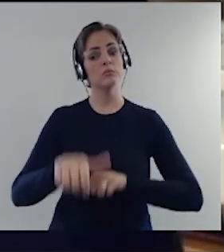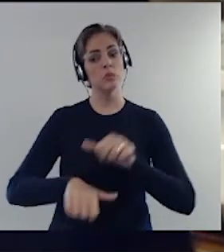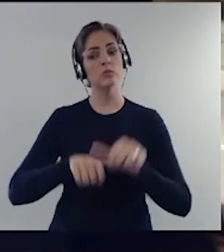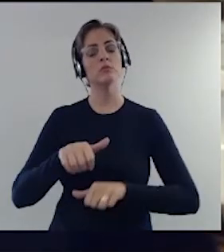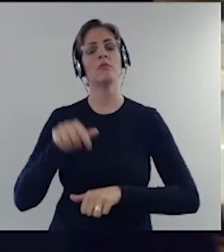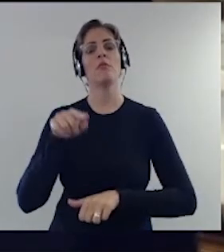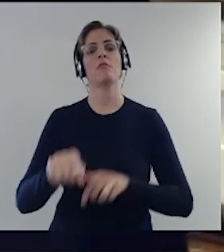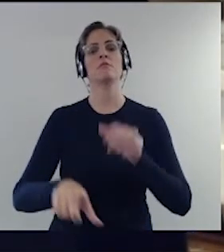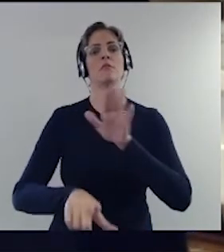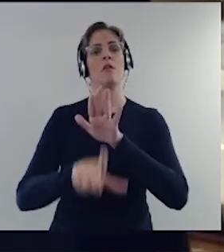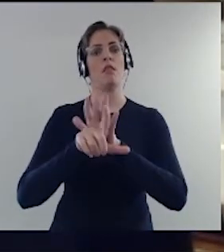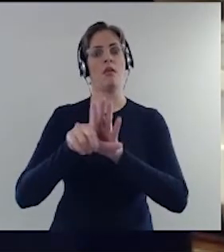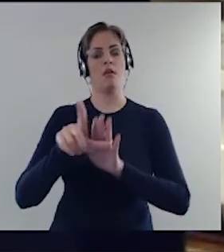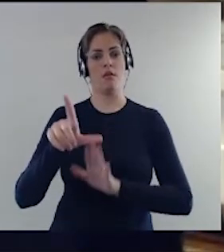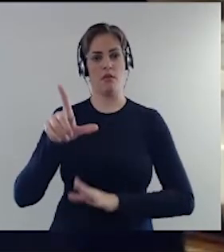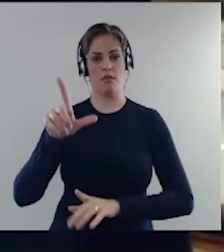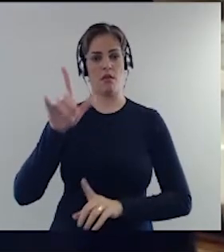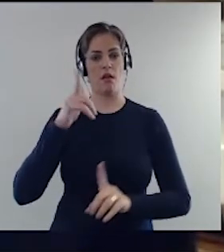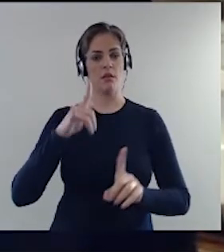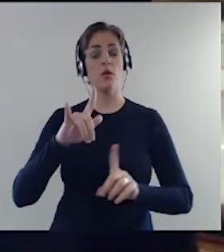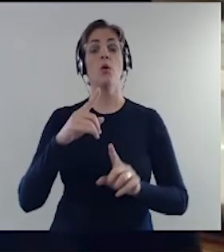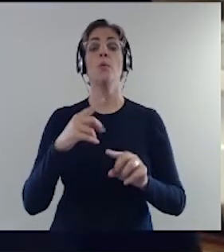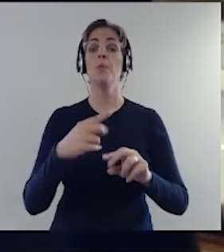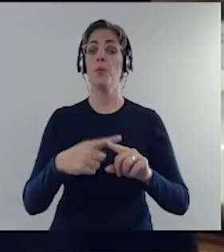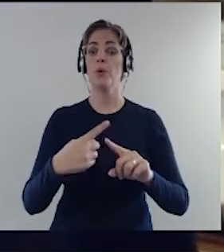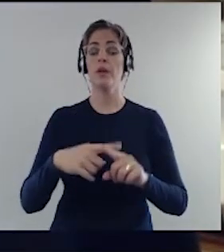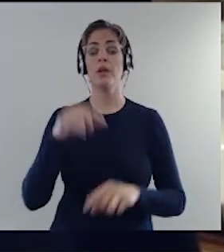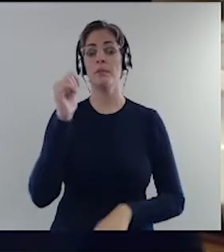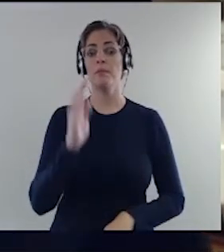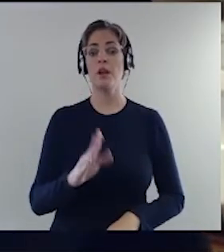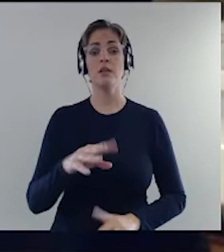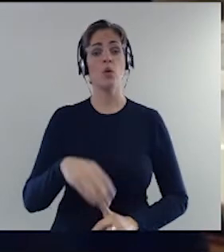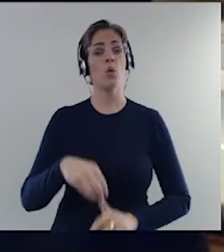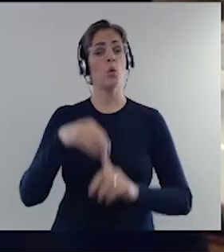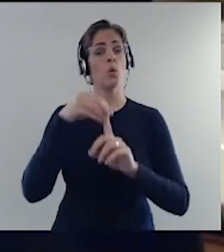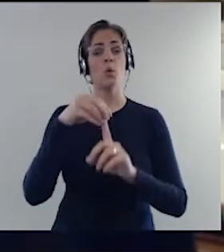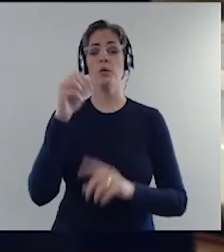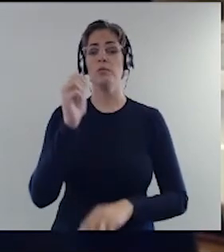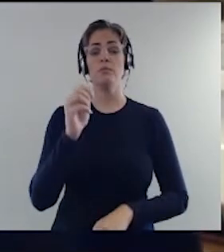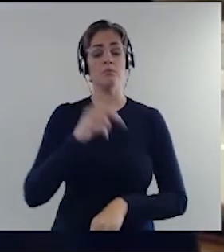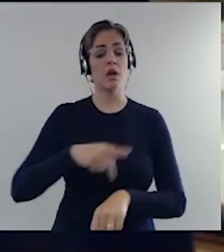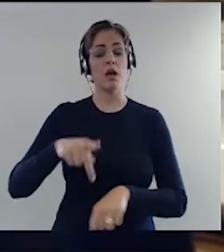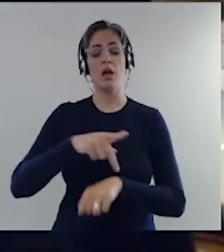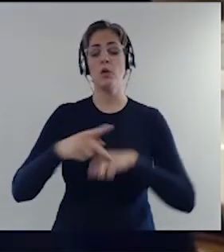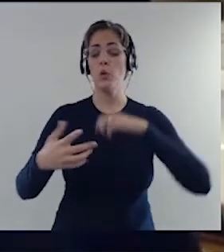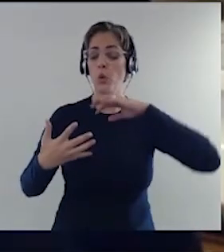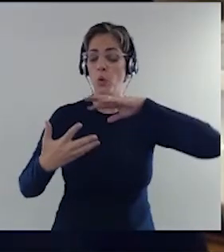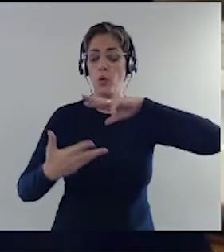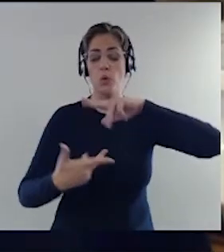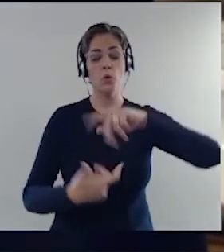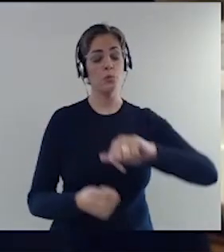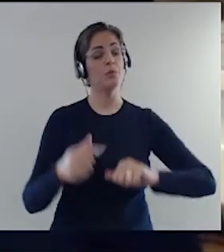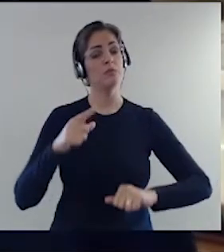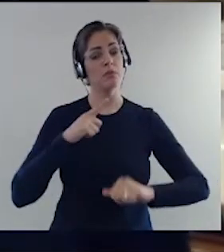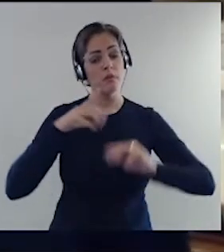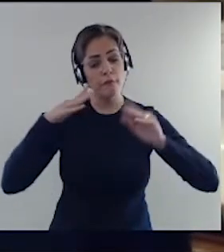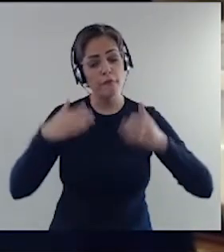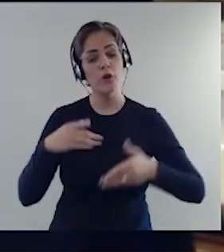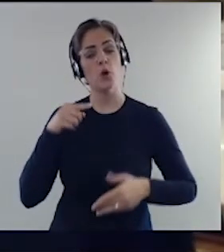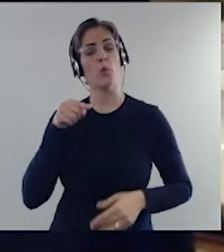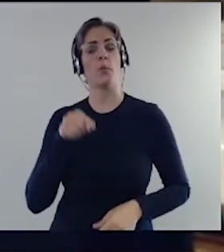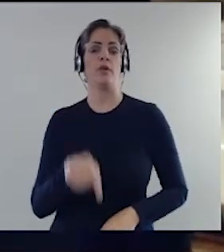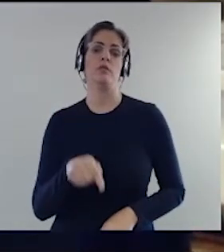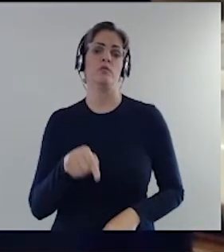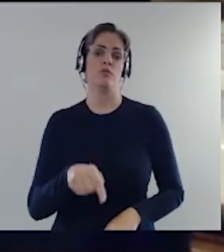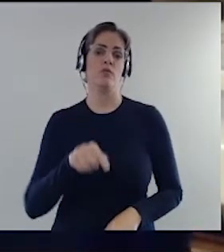parental, dizendo de antemão que o Brasil é o único país do mundo que tem uma lei que trata